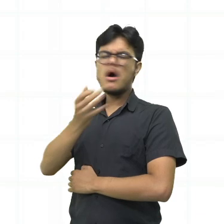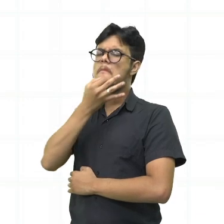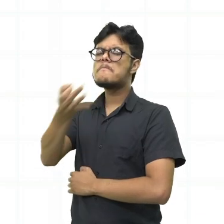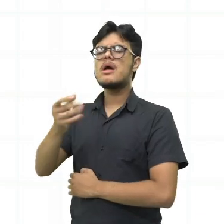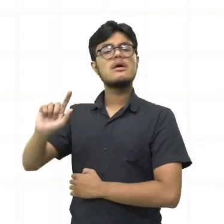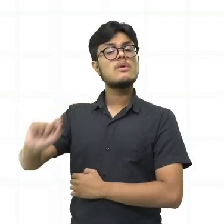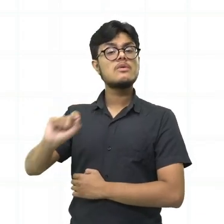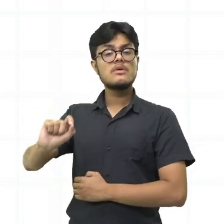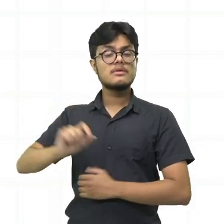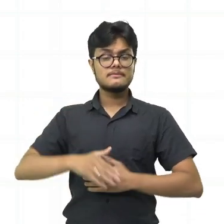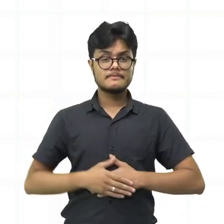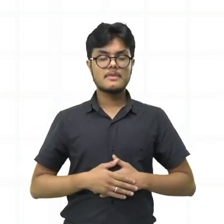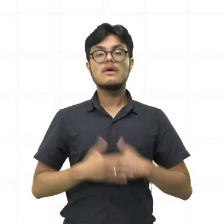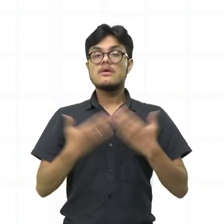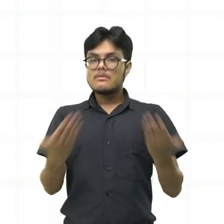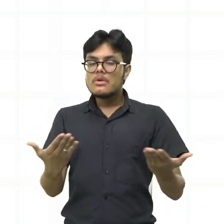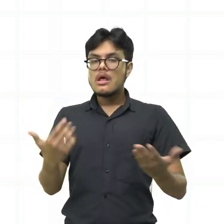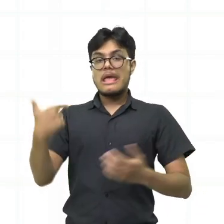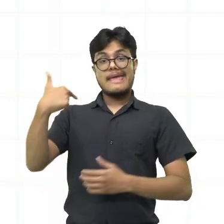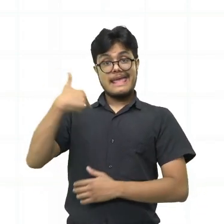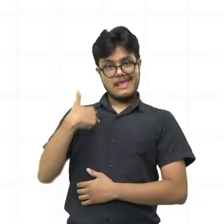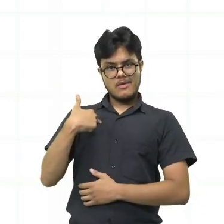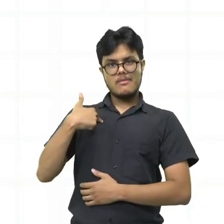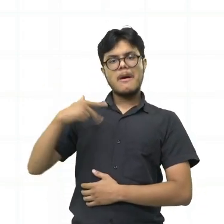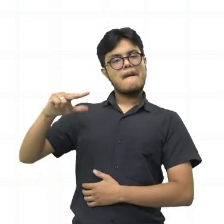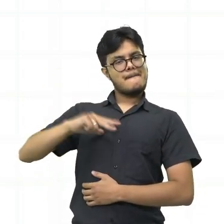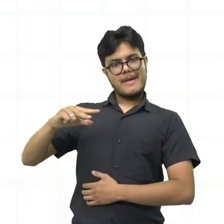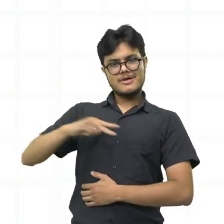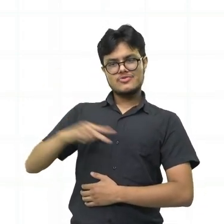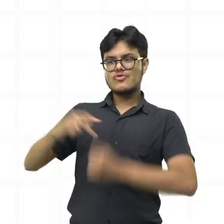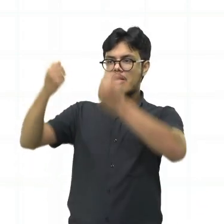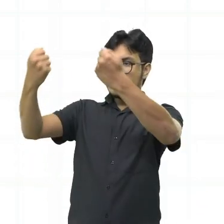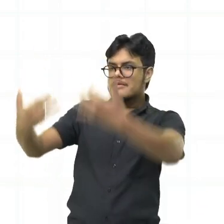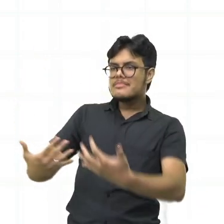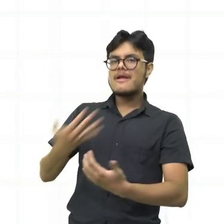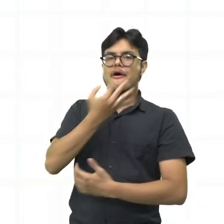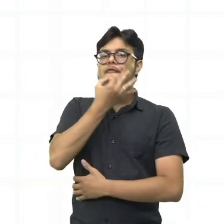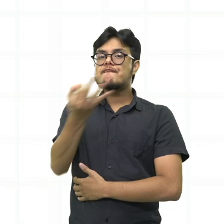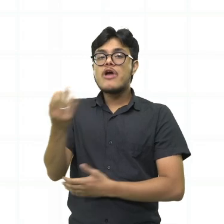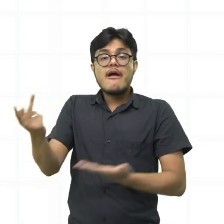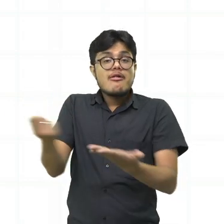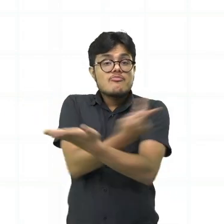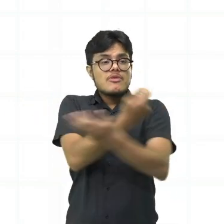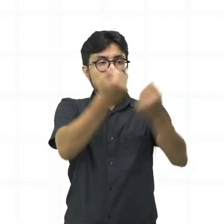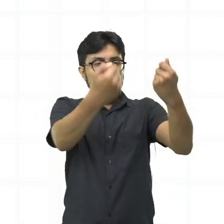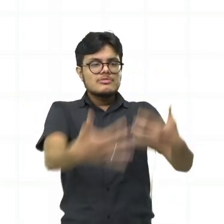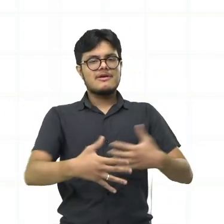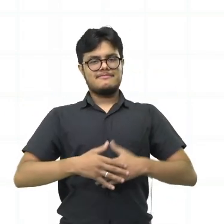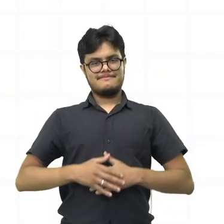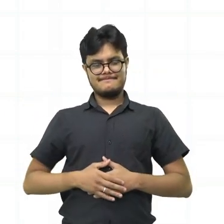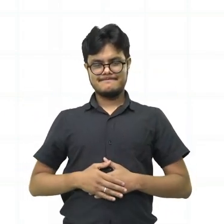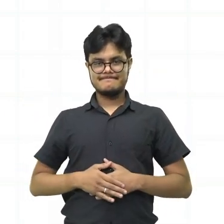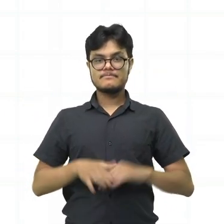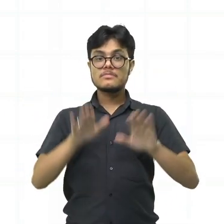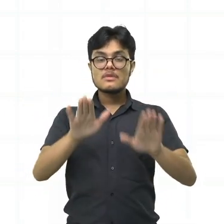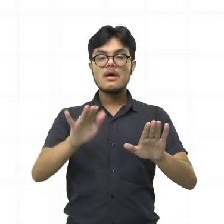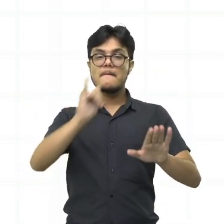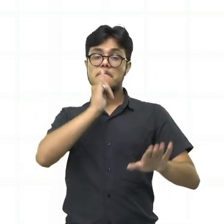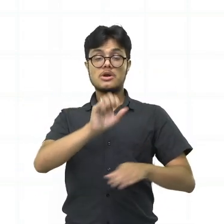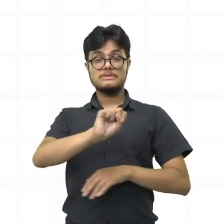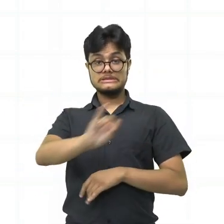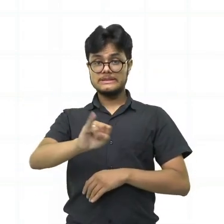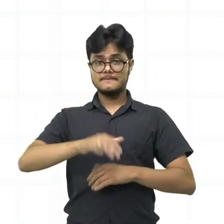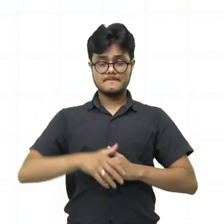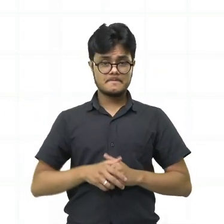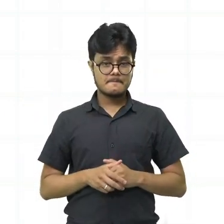algo que um juízo de valor que eu vou emitir sobre algo, né? Sobre um fato. Então, a partir da... Olha só, opinião, se